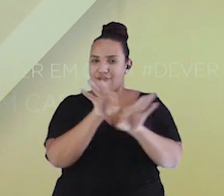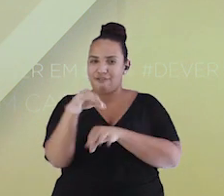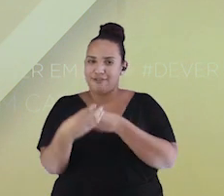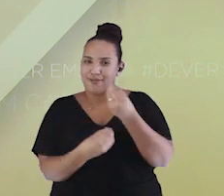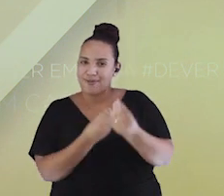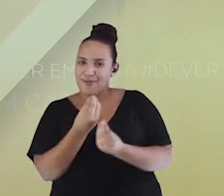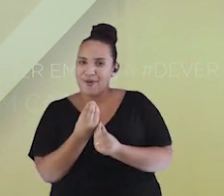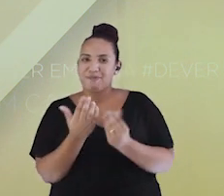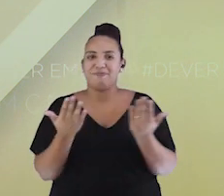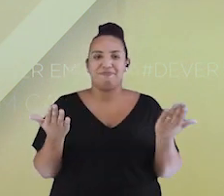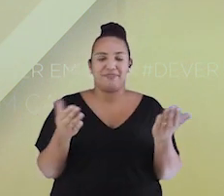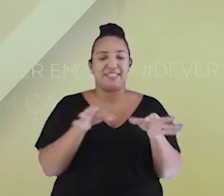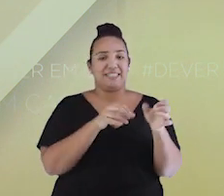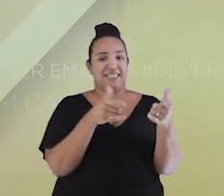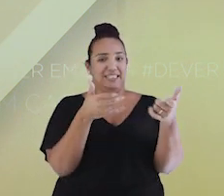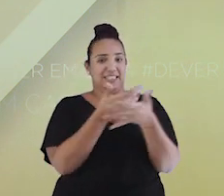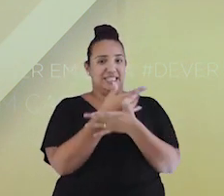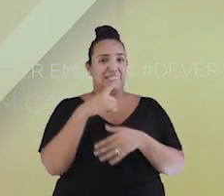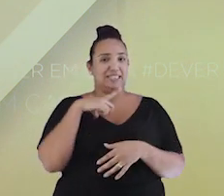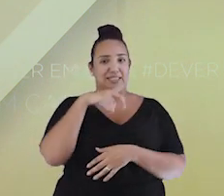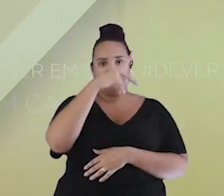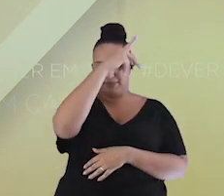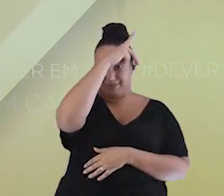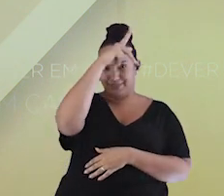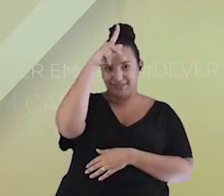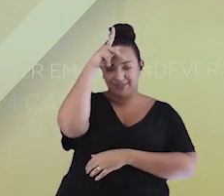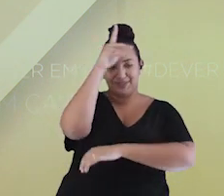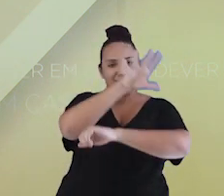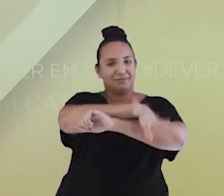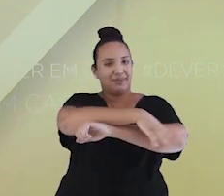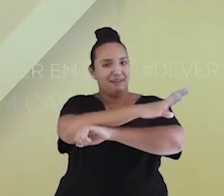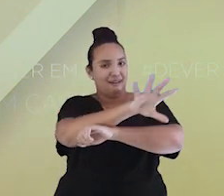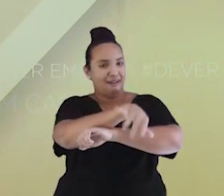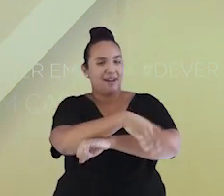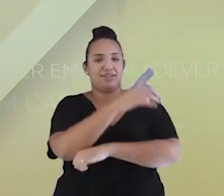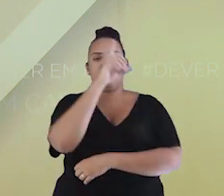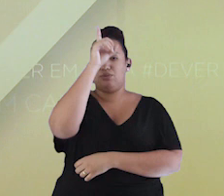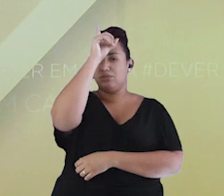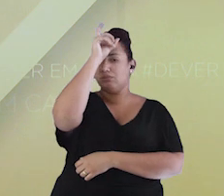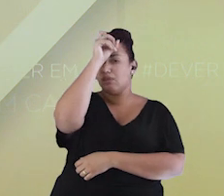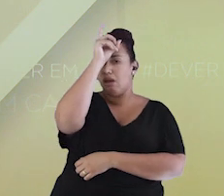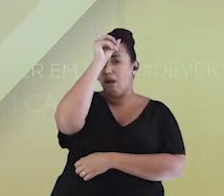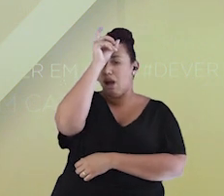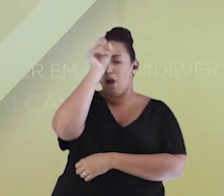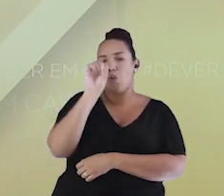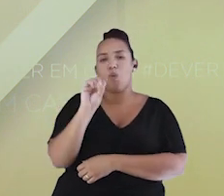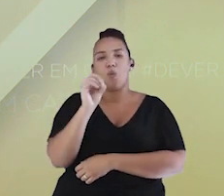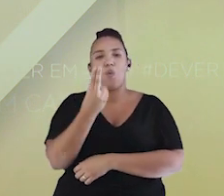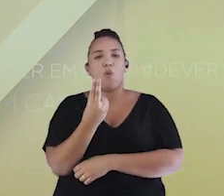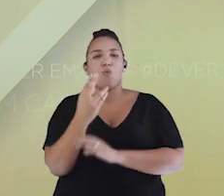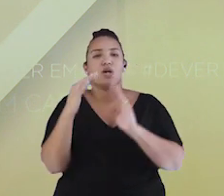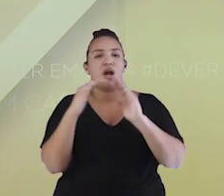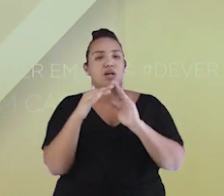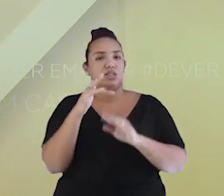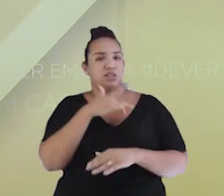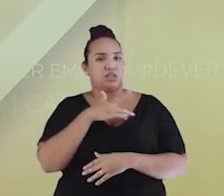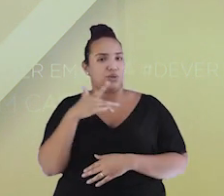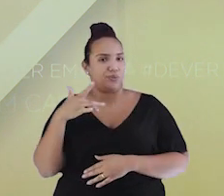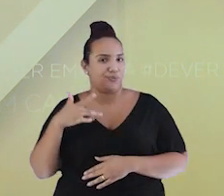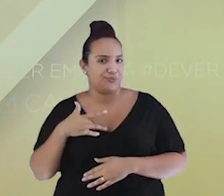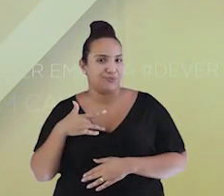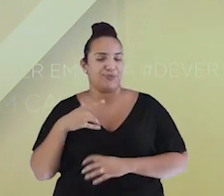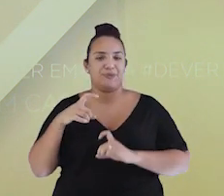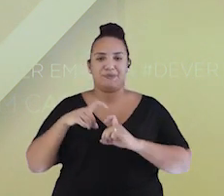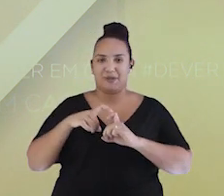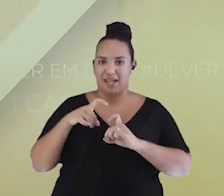As cidades com prefeitura, praças, hospitais ou postos de saúde para o